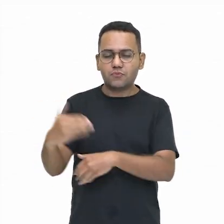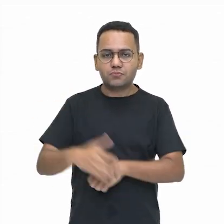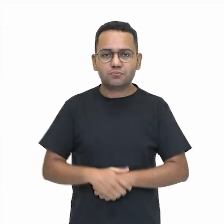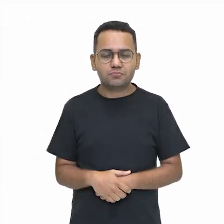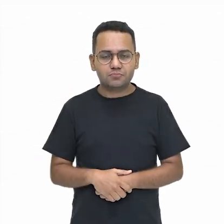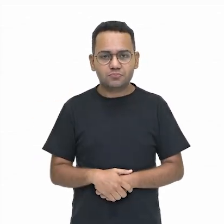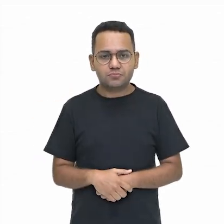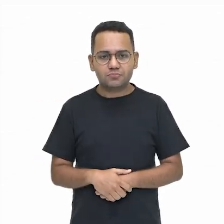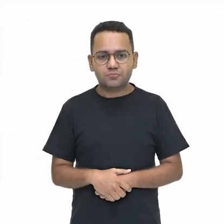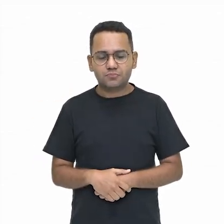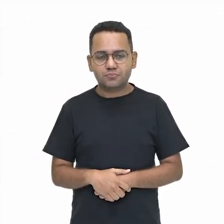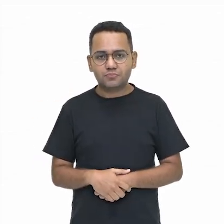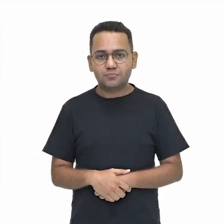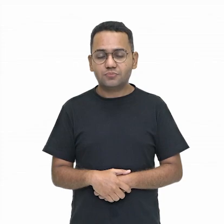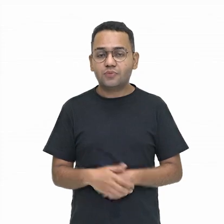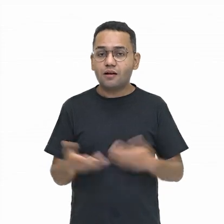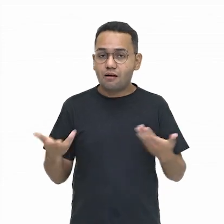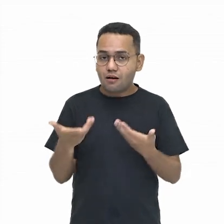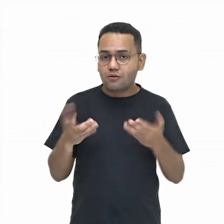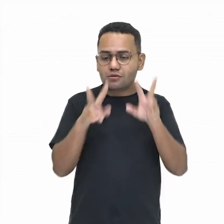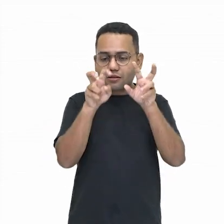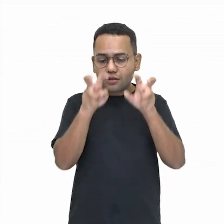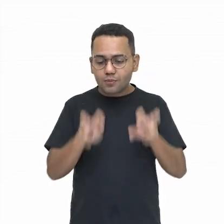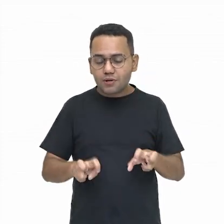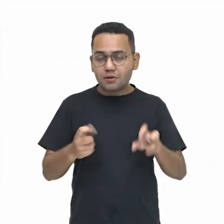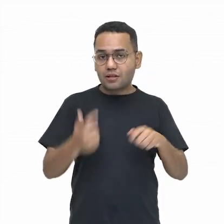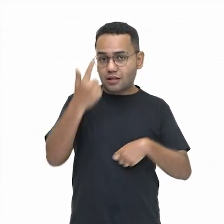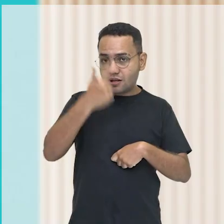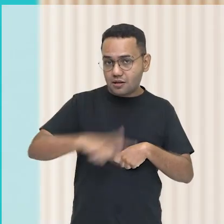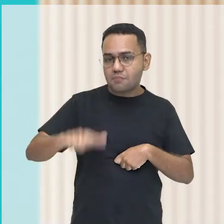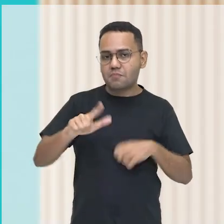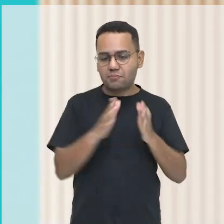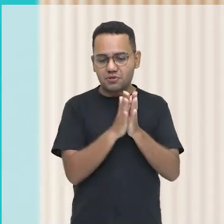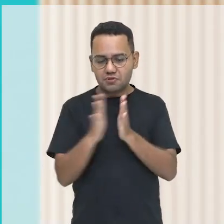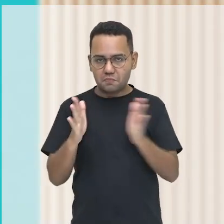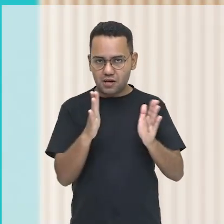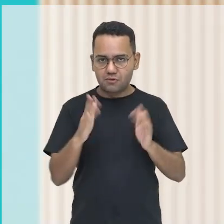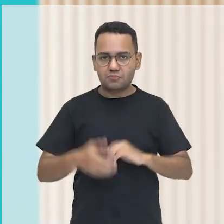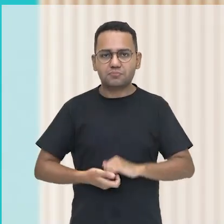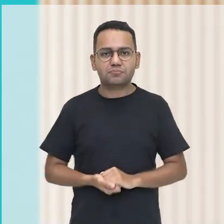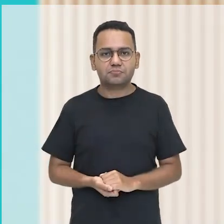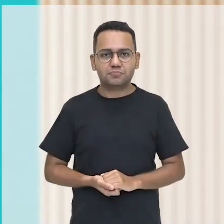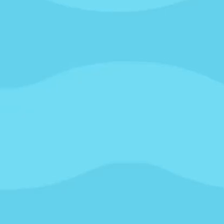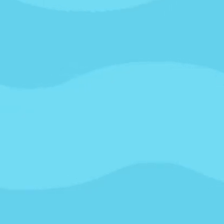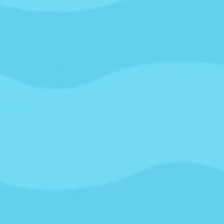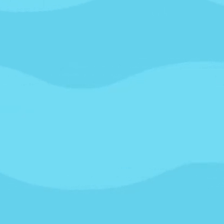aí recapitular quais os principais tópicos trabalhados ao longo dessa unidade.